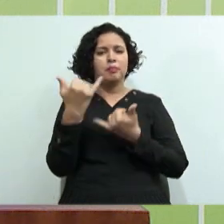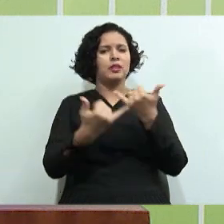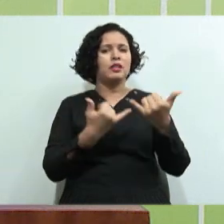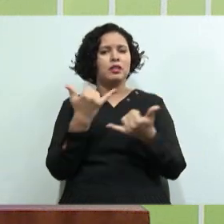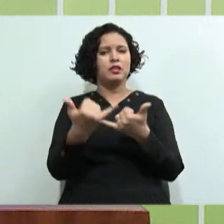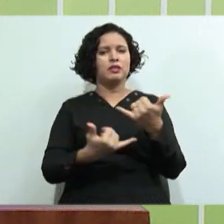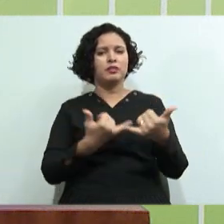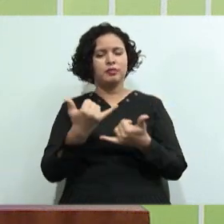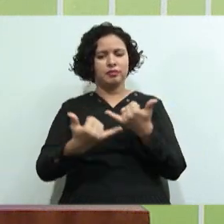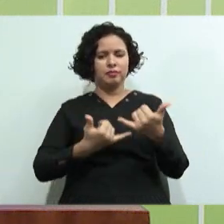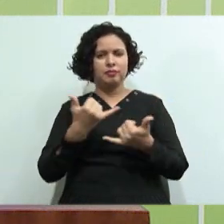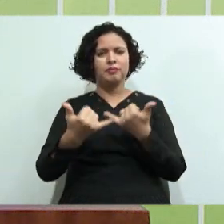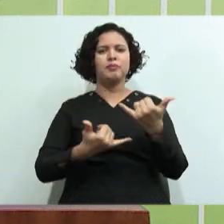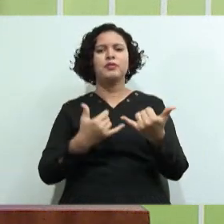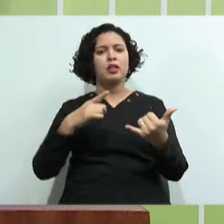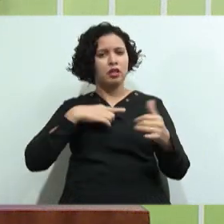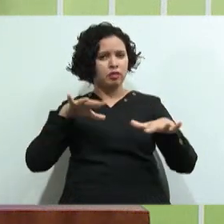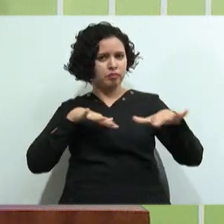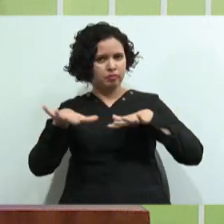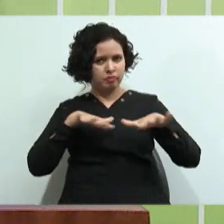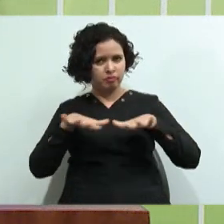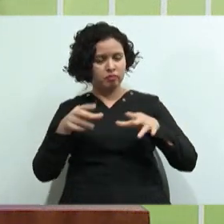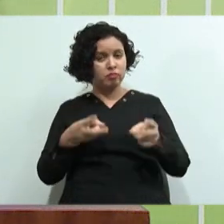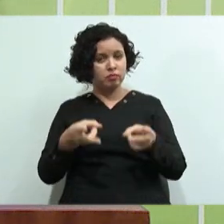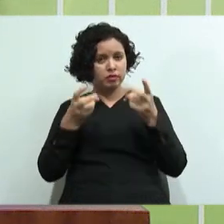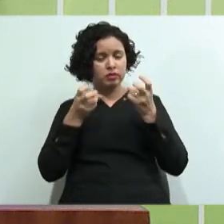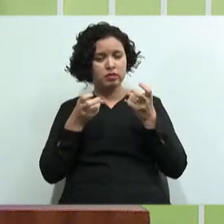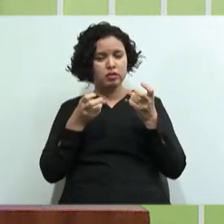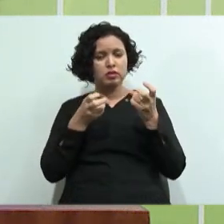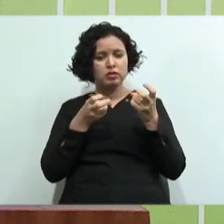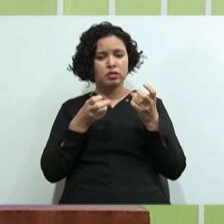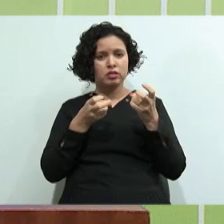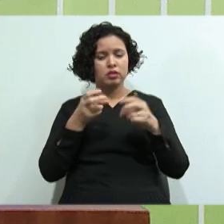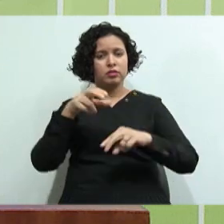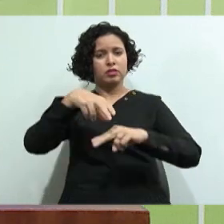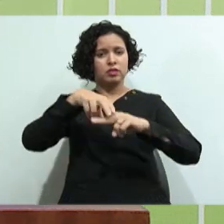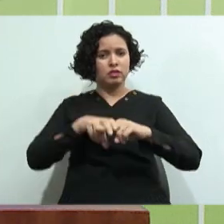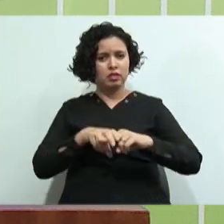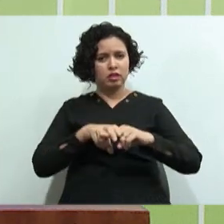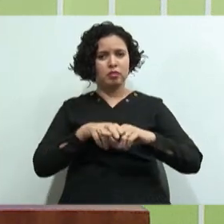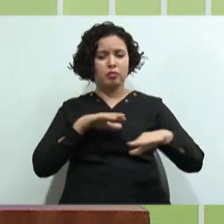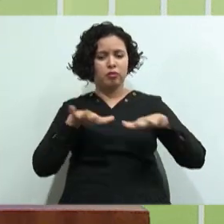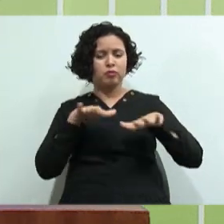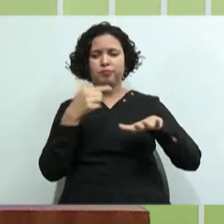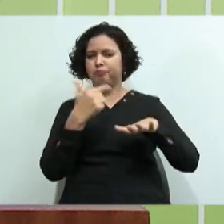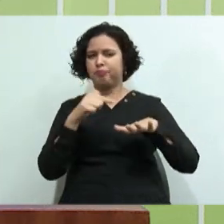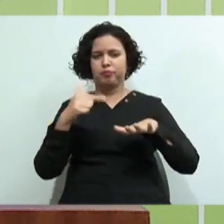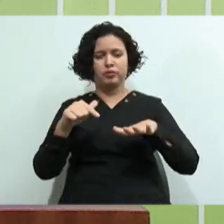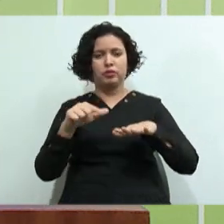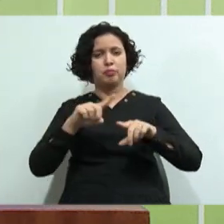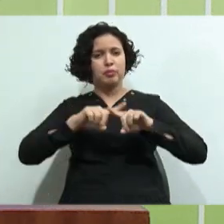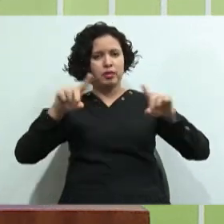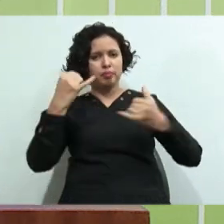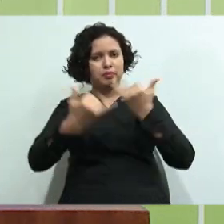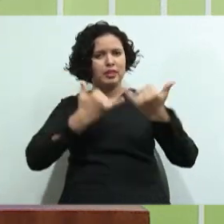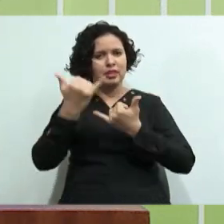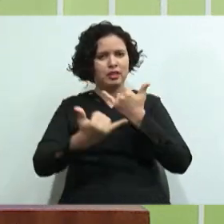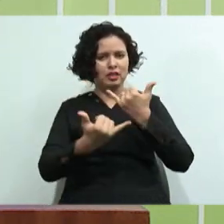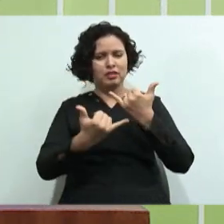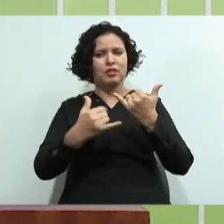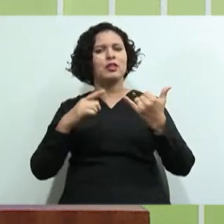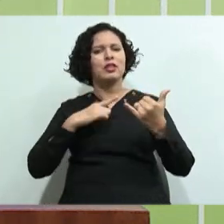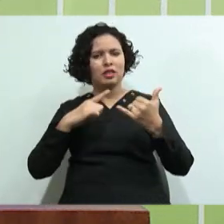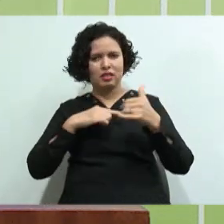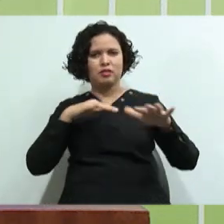brincar, tem movimento. Percebem? O sinal sentar, ele não tem movimento. Agora, o sinal brincar